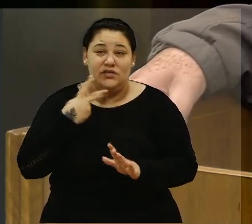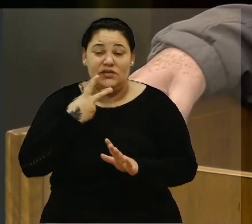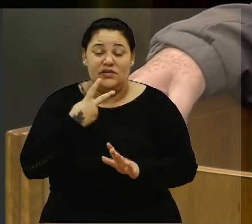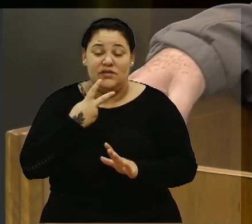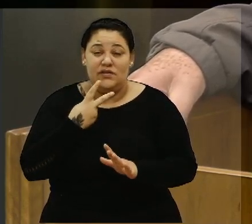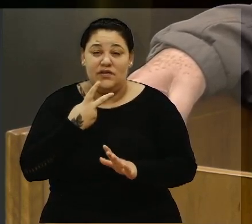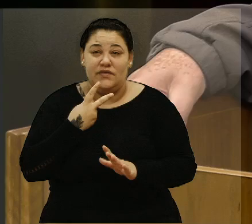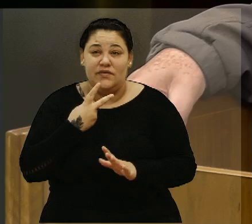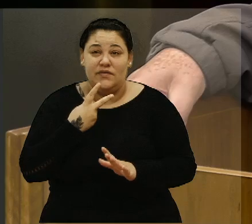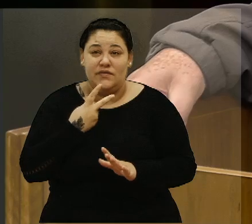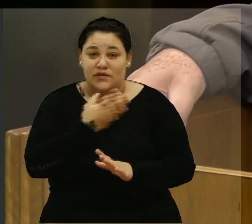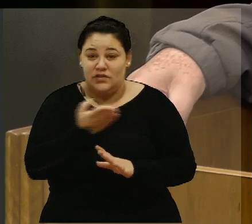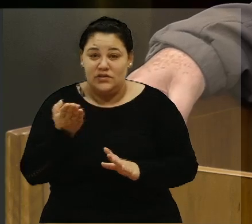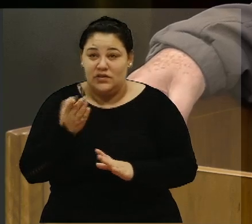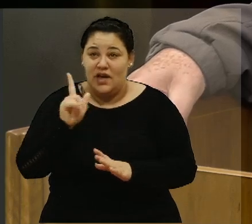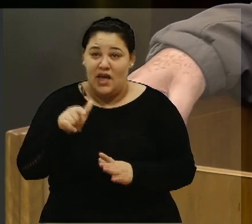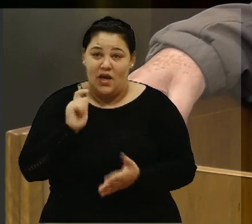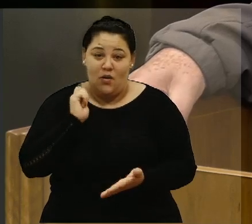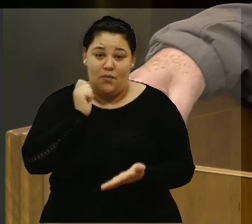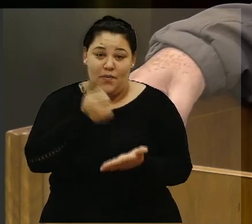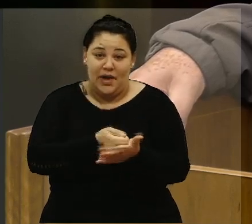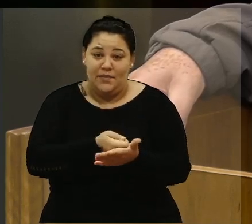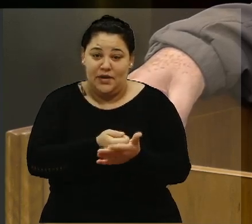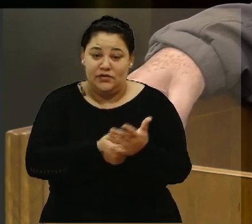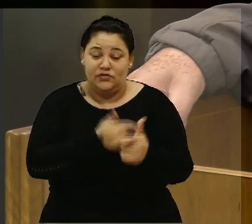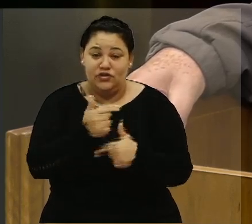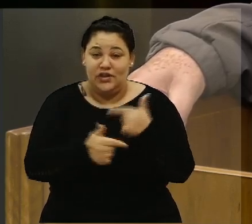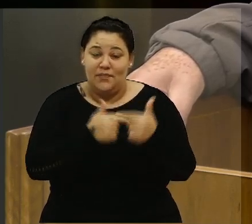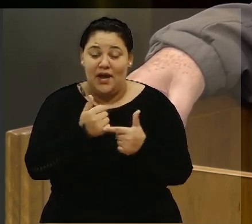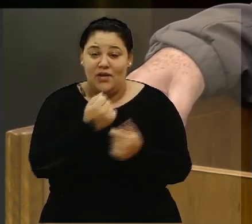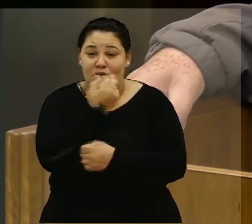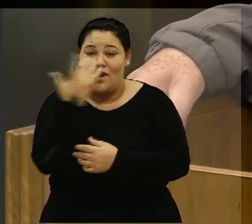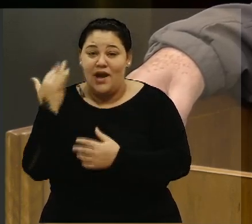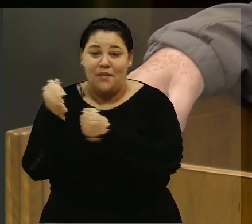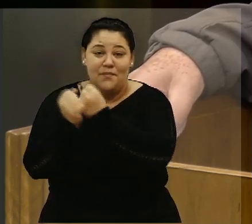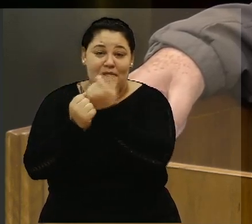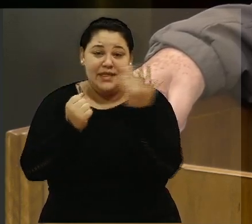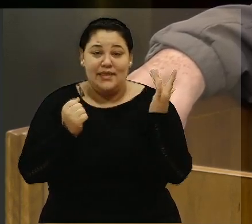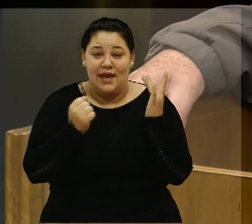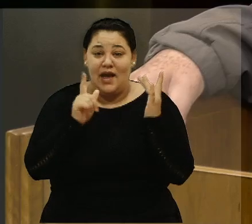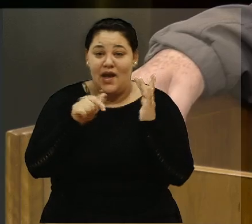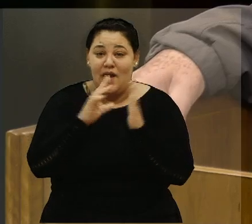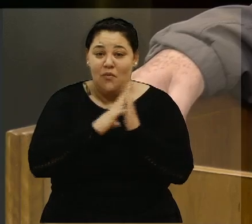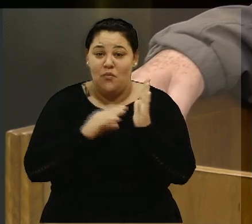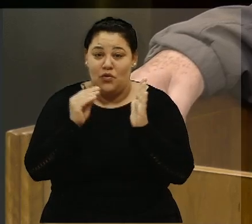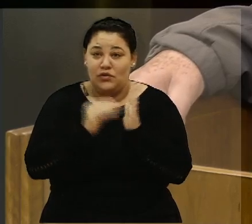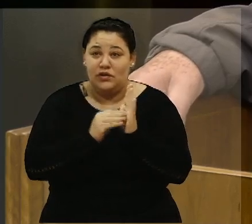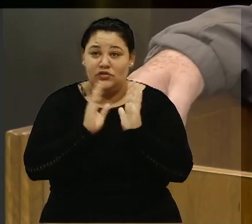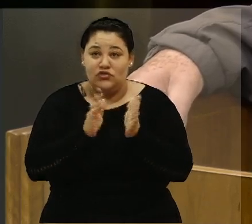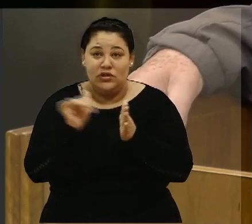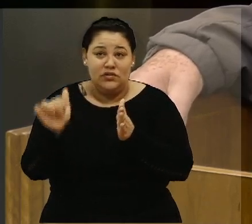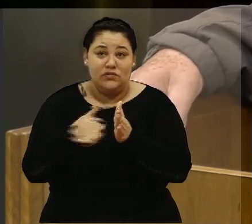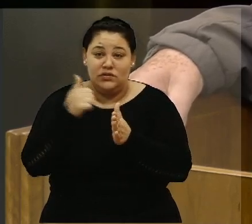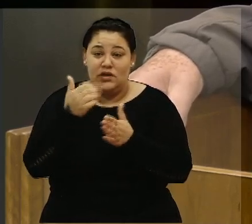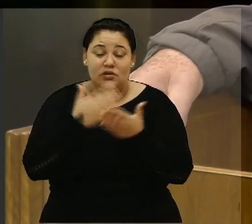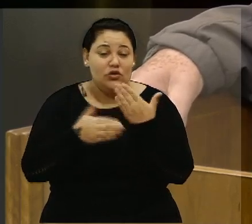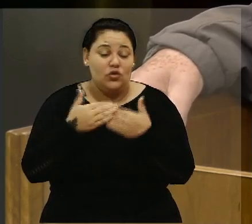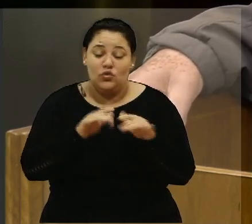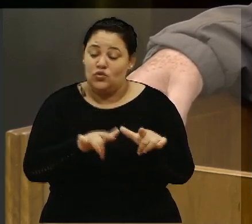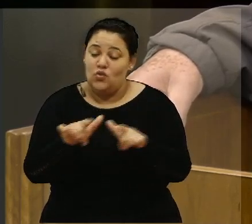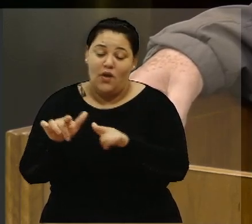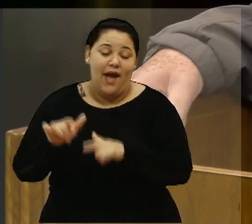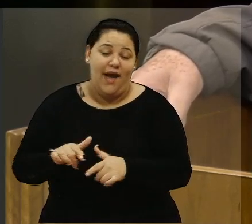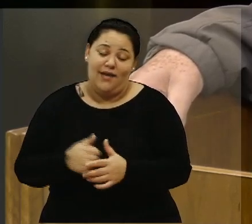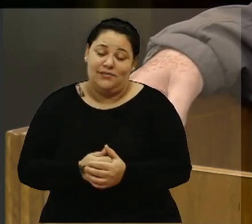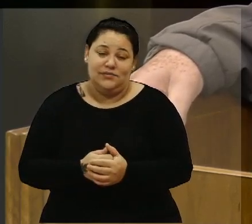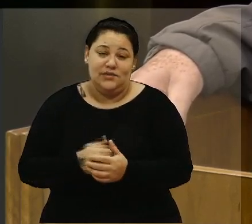vereadores, é o pagamento por serviços ambientais. Esse é um modelo que já deu certo em todo o mundo. Eu